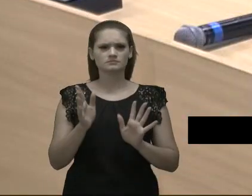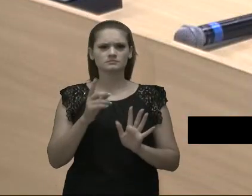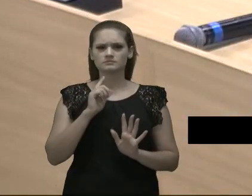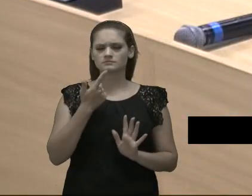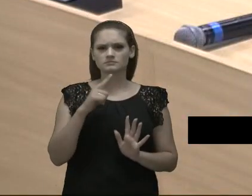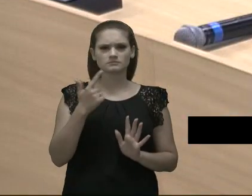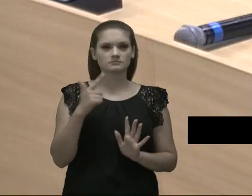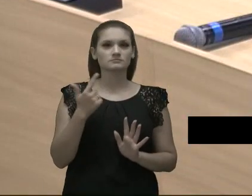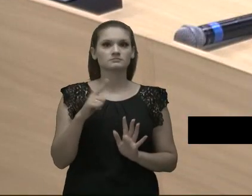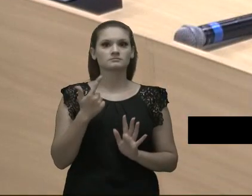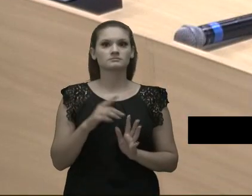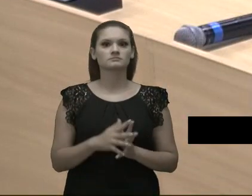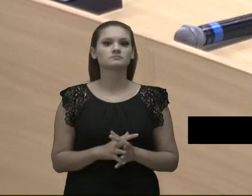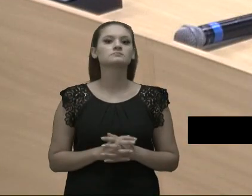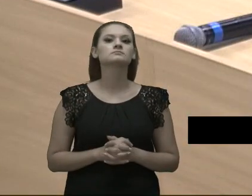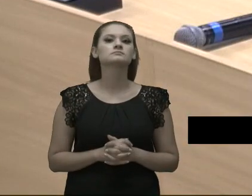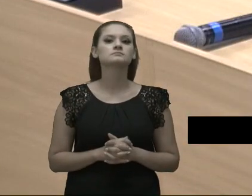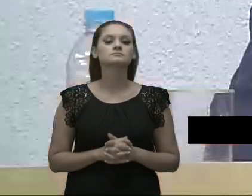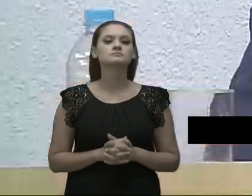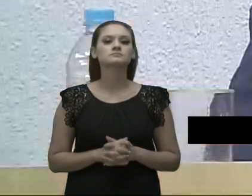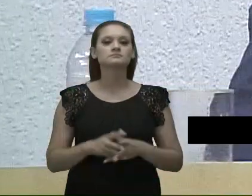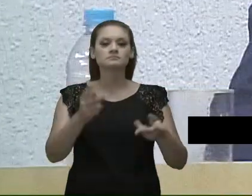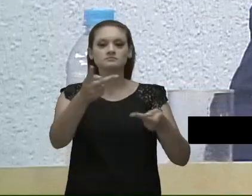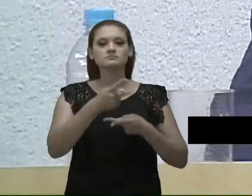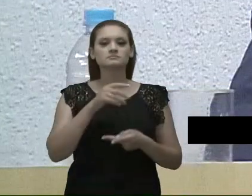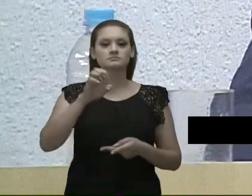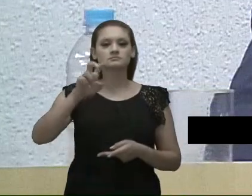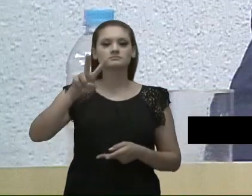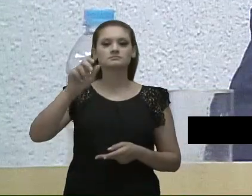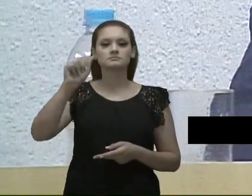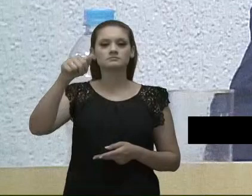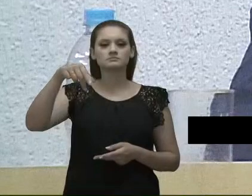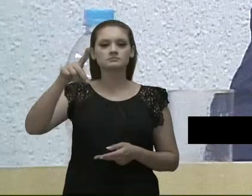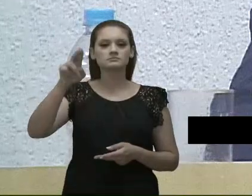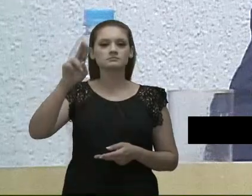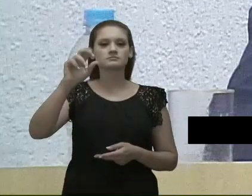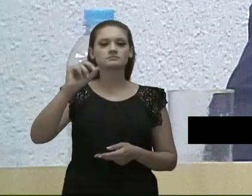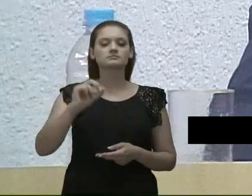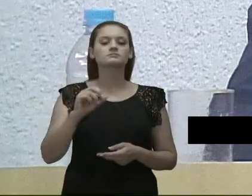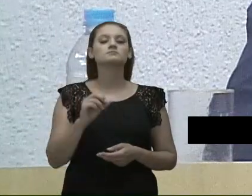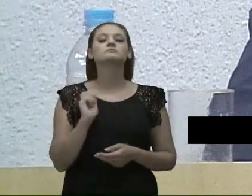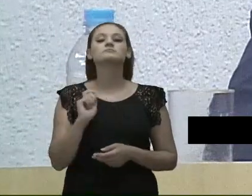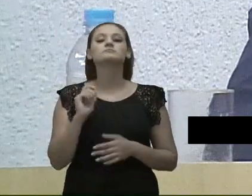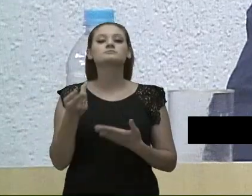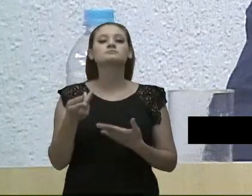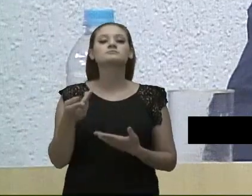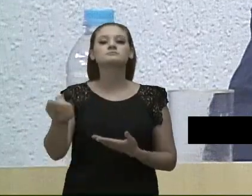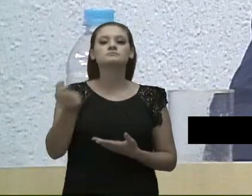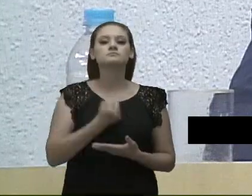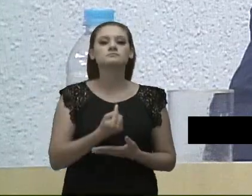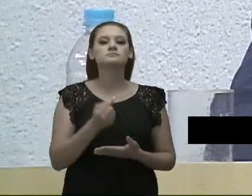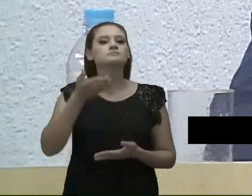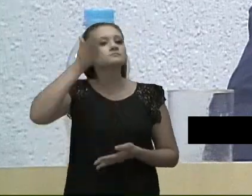Nenhuma? Não. Por exemplo, a senhora foi convidada pelo Sr. Ivan, pelo Anísio, por quem só foi convidada com o povo para vir aqui para Taubaté para formar